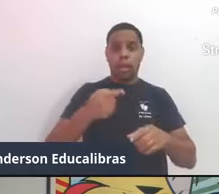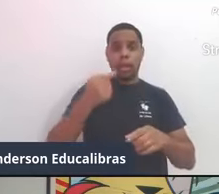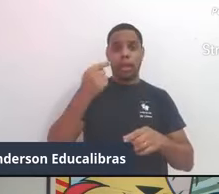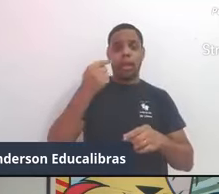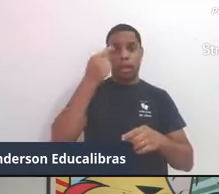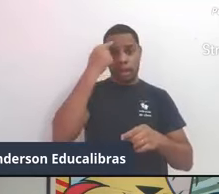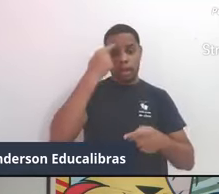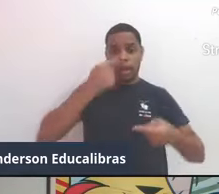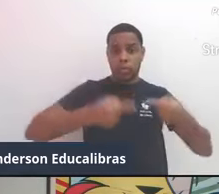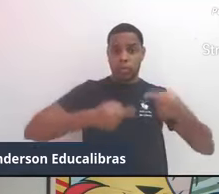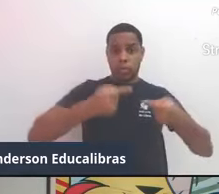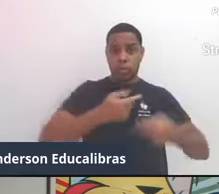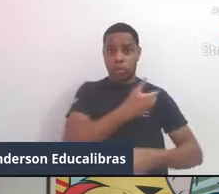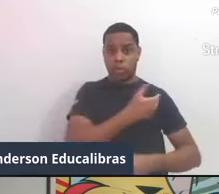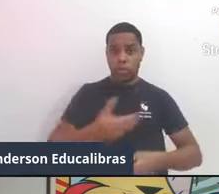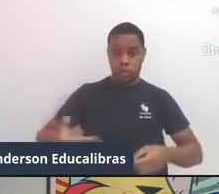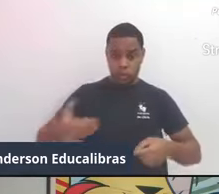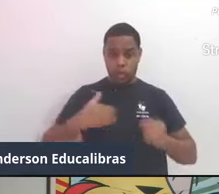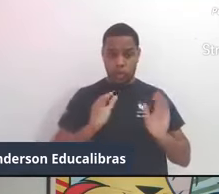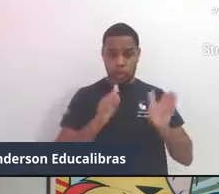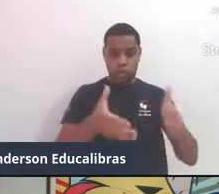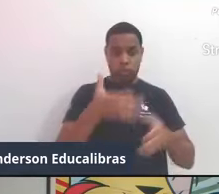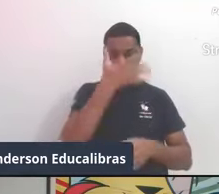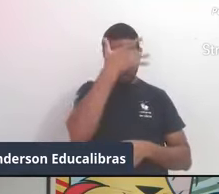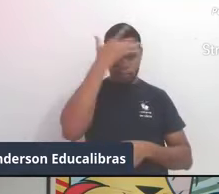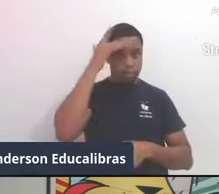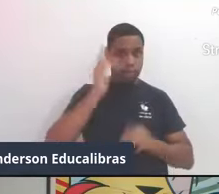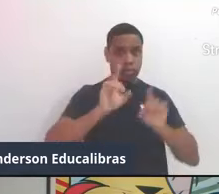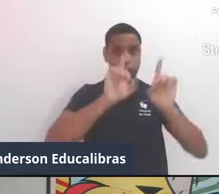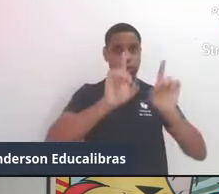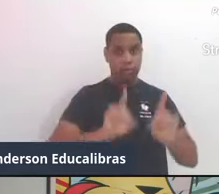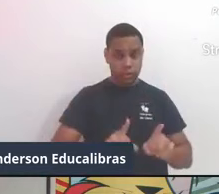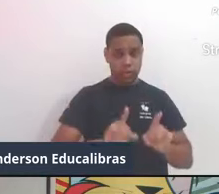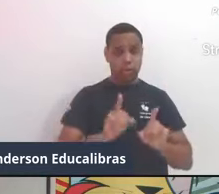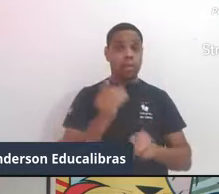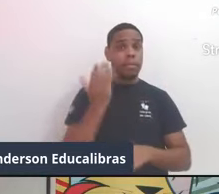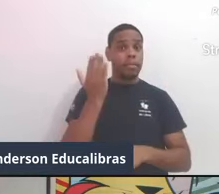públicas em prol das pessoas com deficiência não estavam